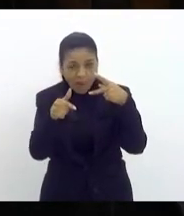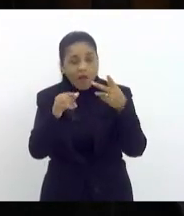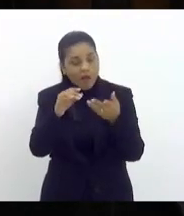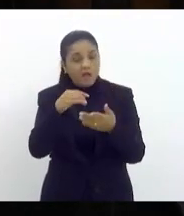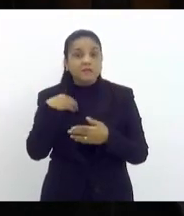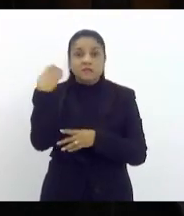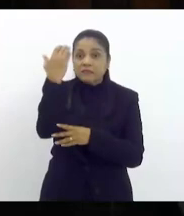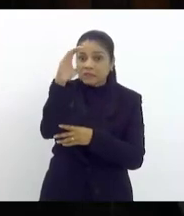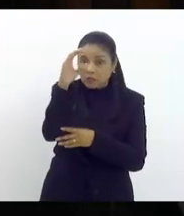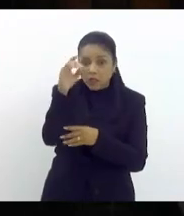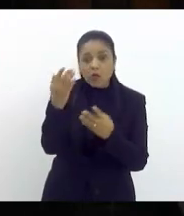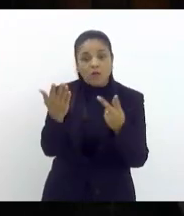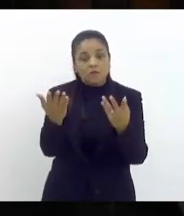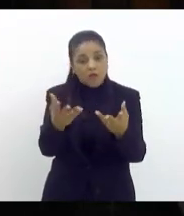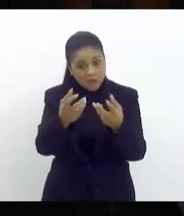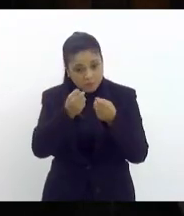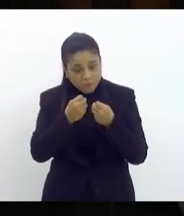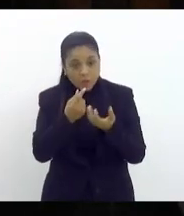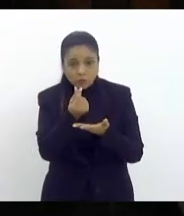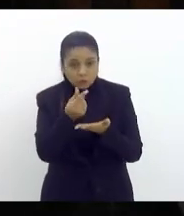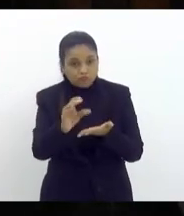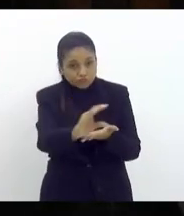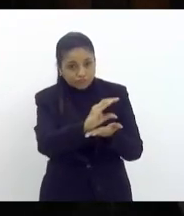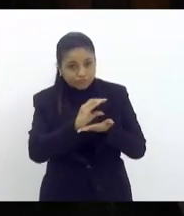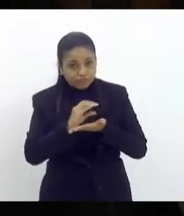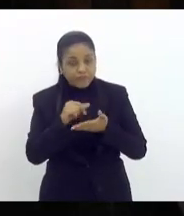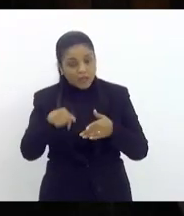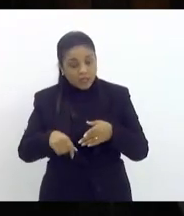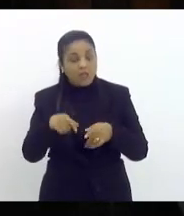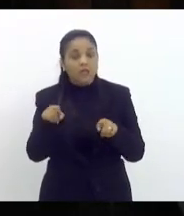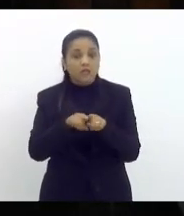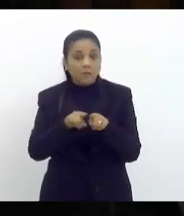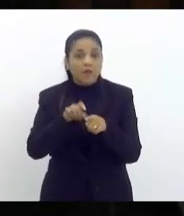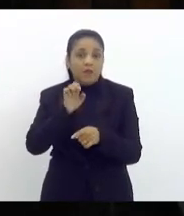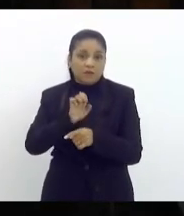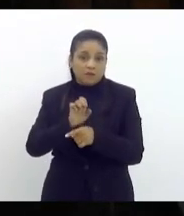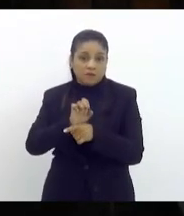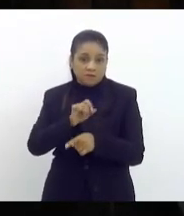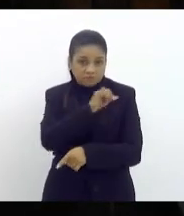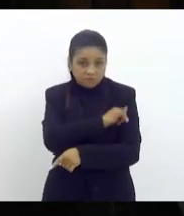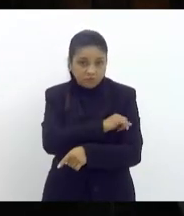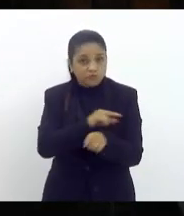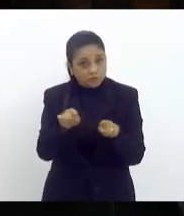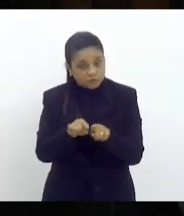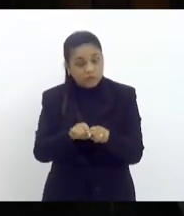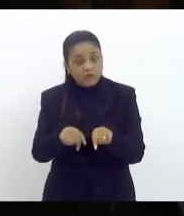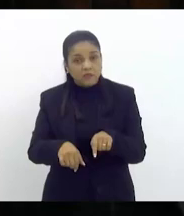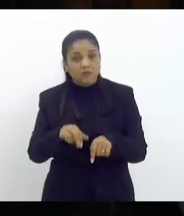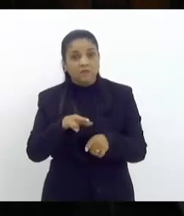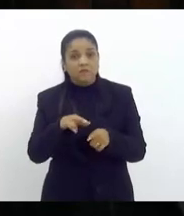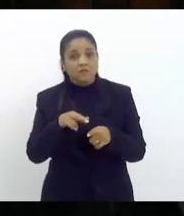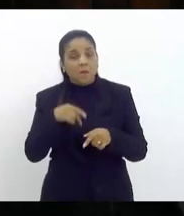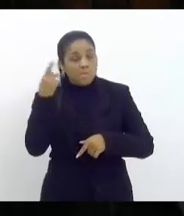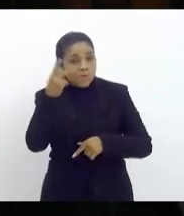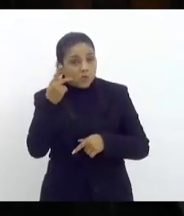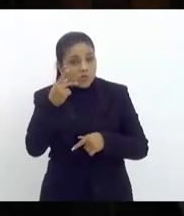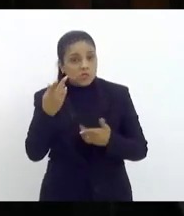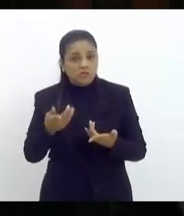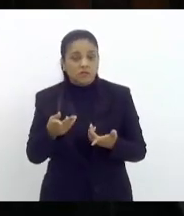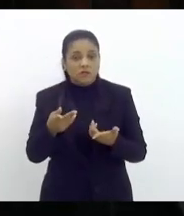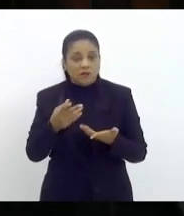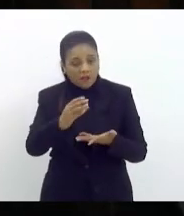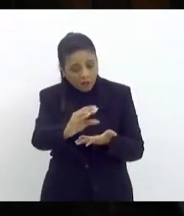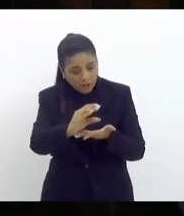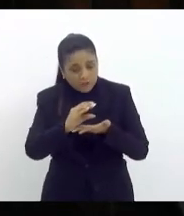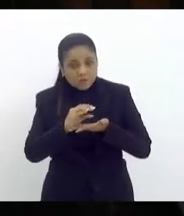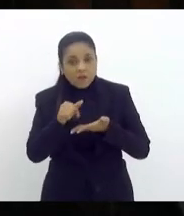em Niterói recebeu aqui no Rio recebeu política que a gente construiu tanto no debate do Fundo